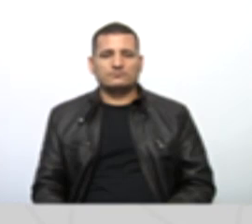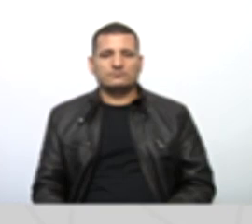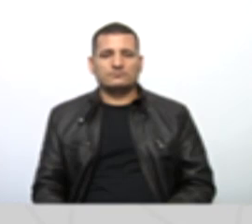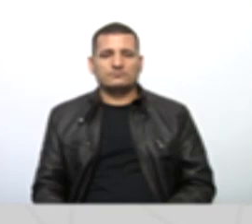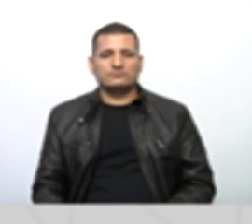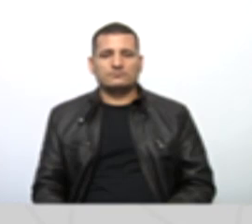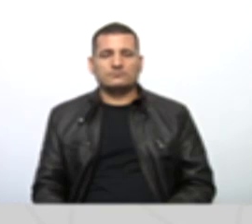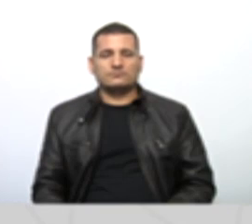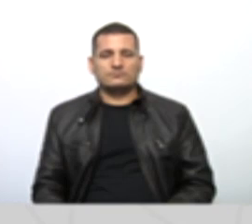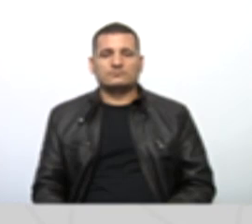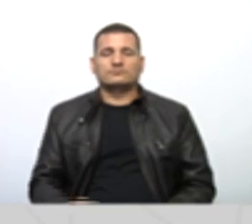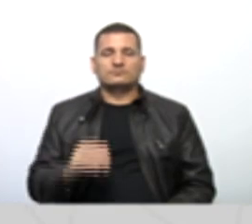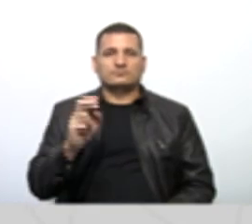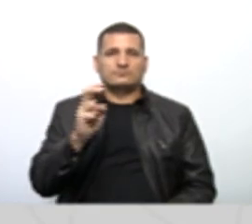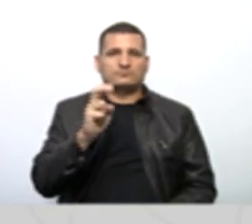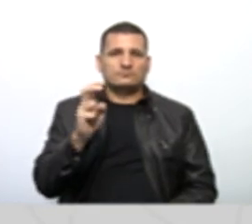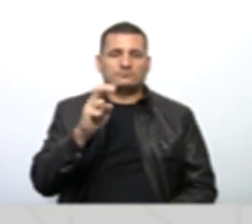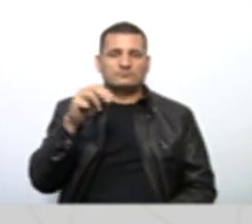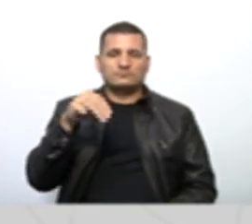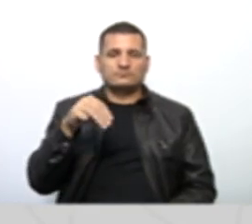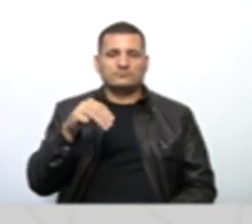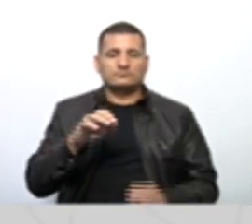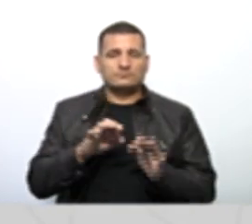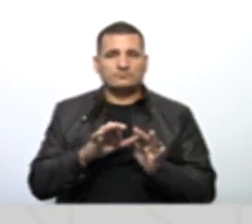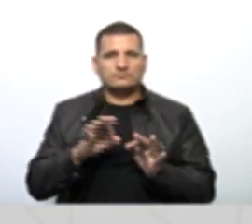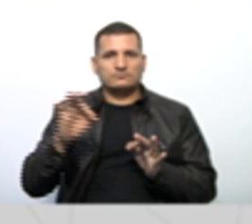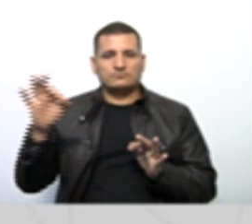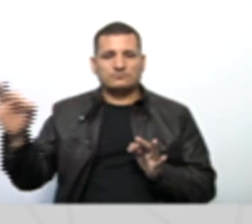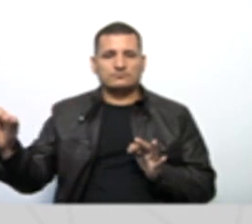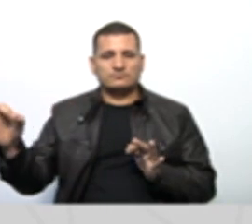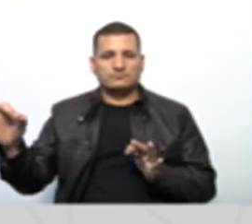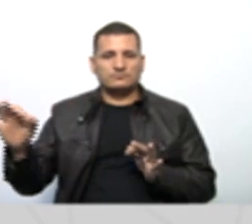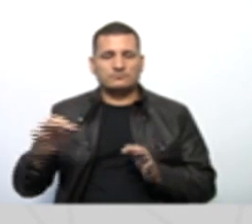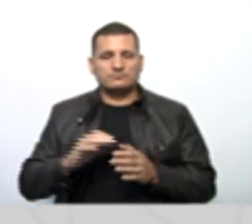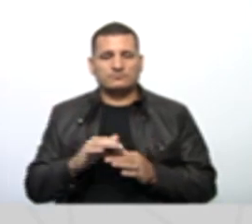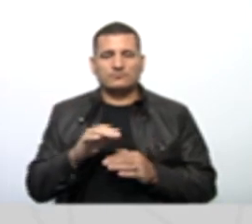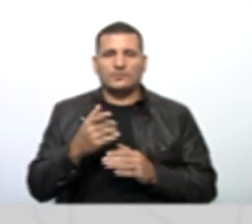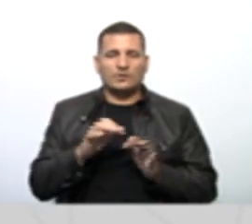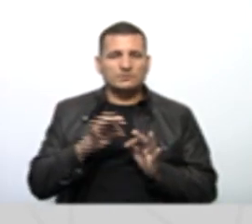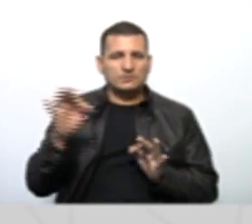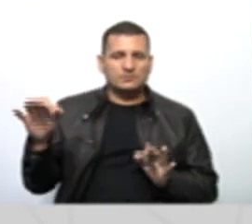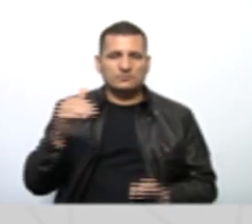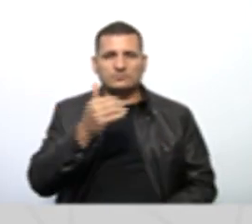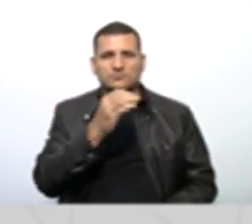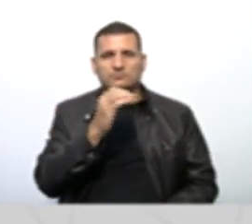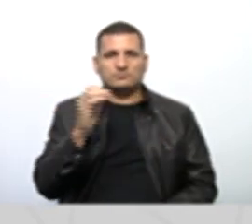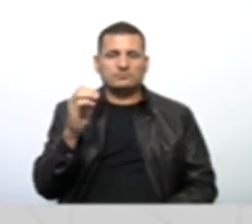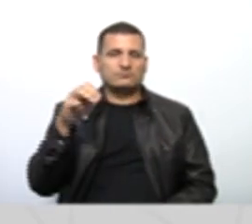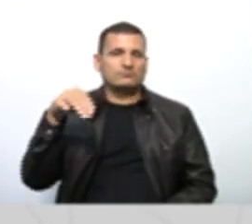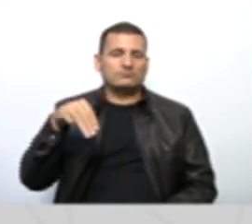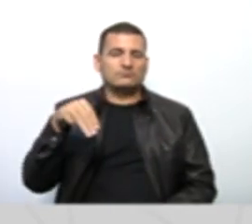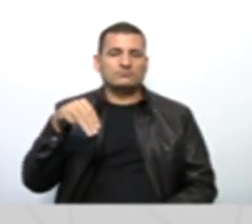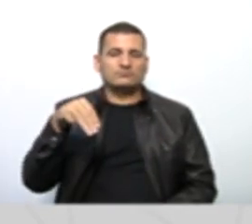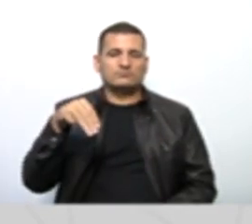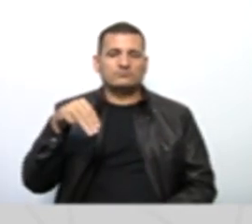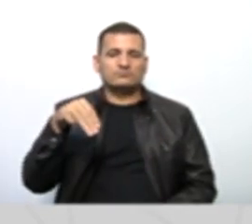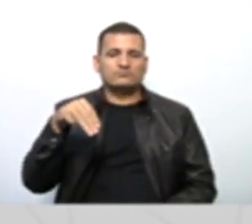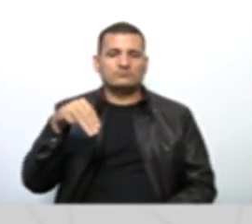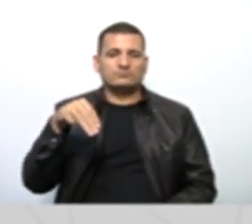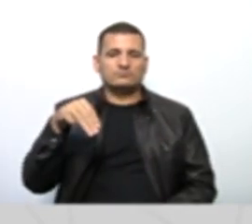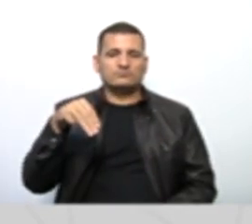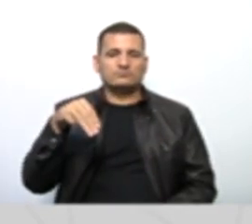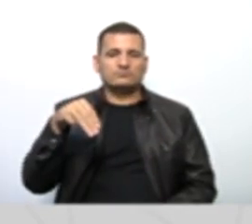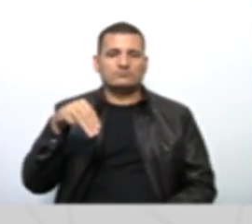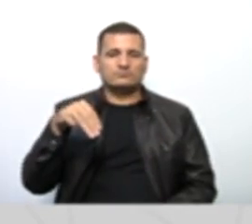utilizando então o pessoal vocês viram aqui que a distância é de 100 metros certo então